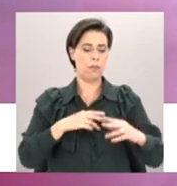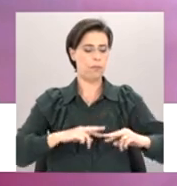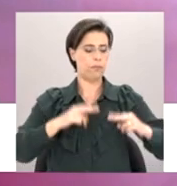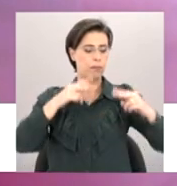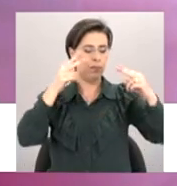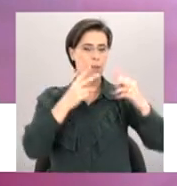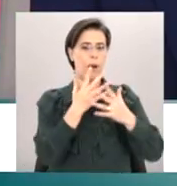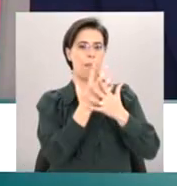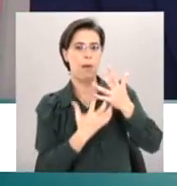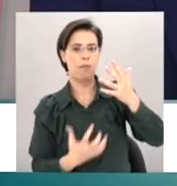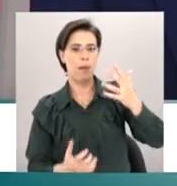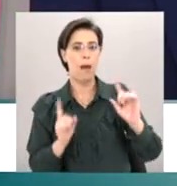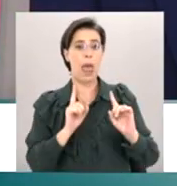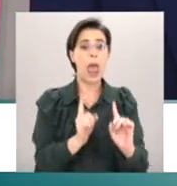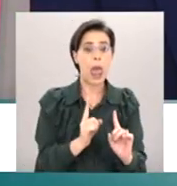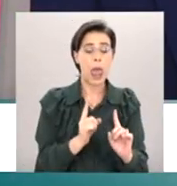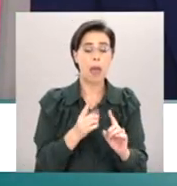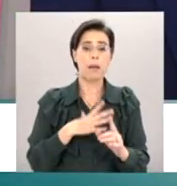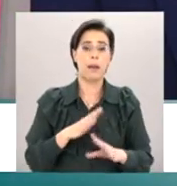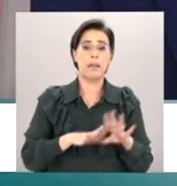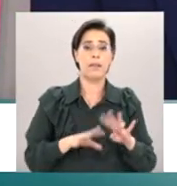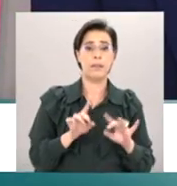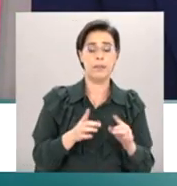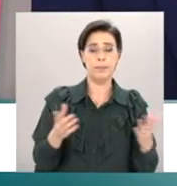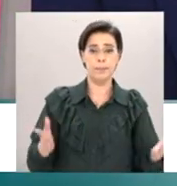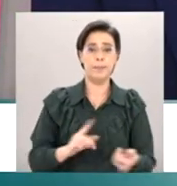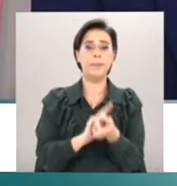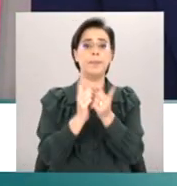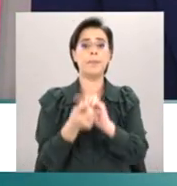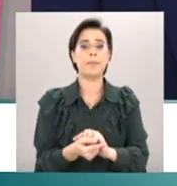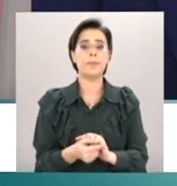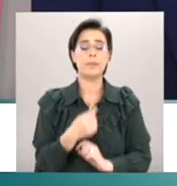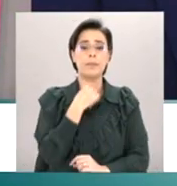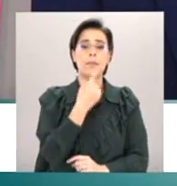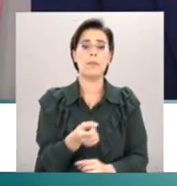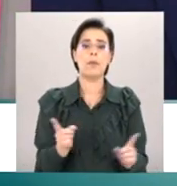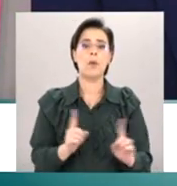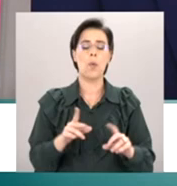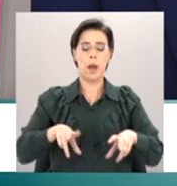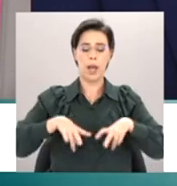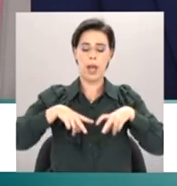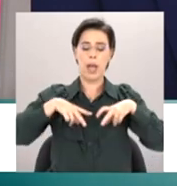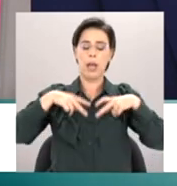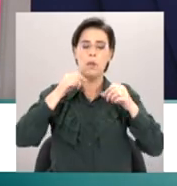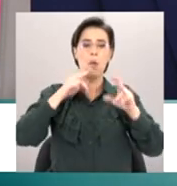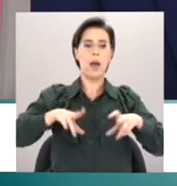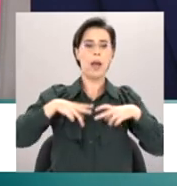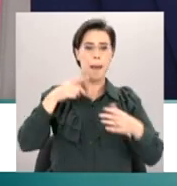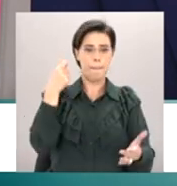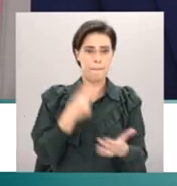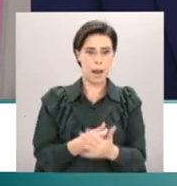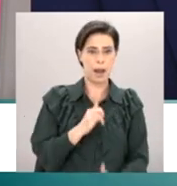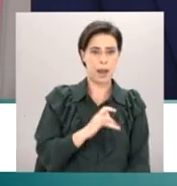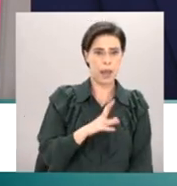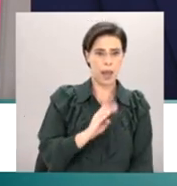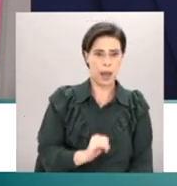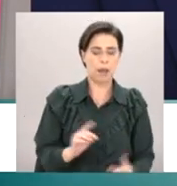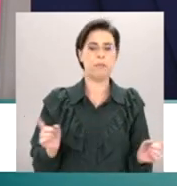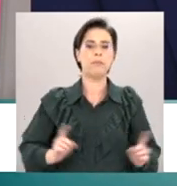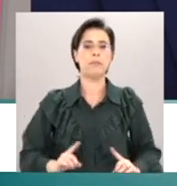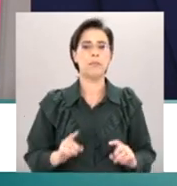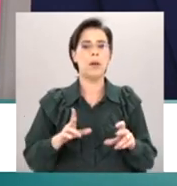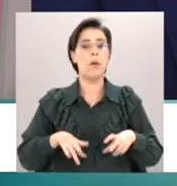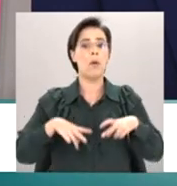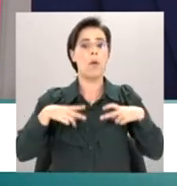progride na carreira profissional é isso dobro tudo que tem que fazer porque contrariamente ao que é dito não são os ricos muito ricos pagam IRS a tripulação